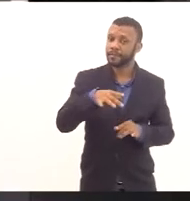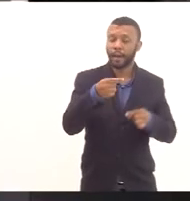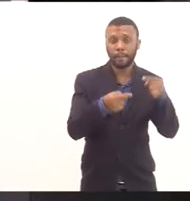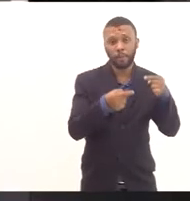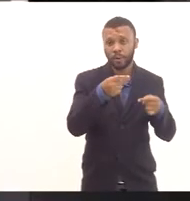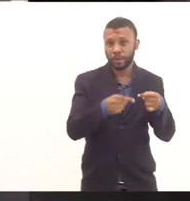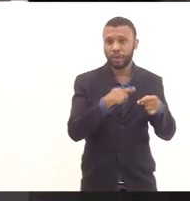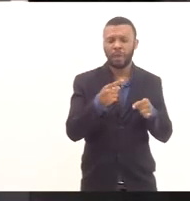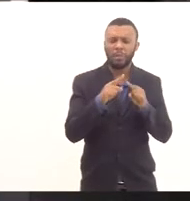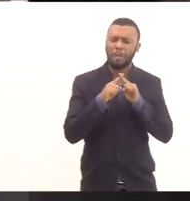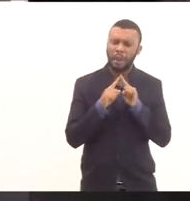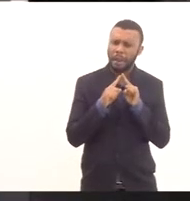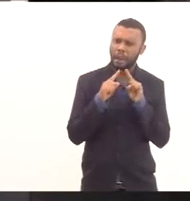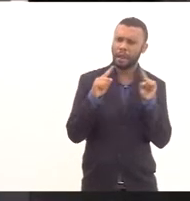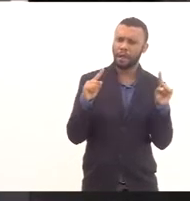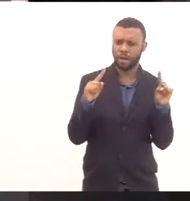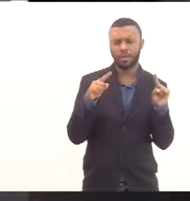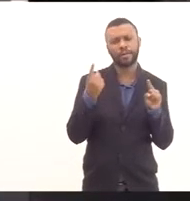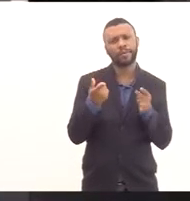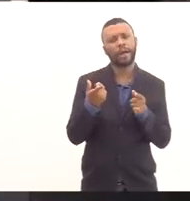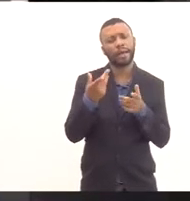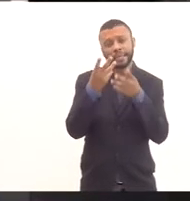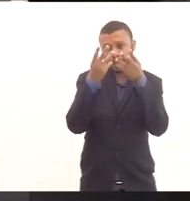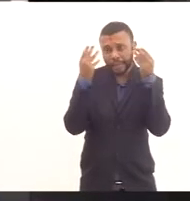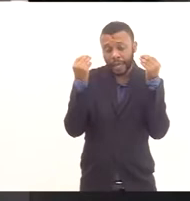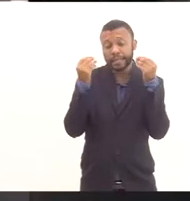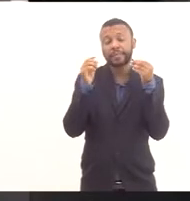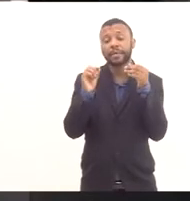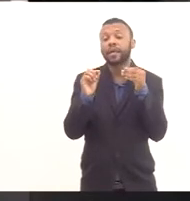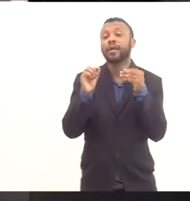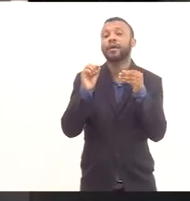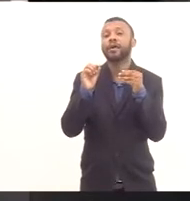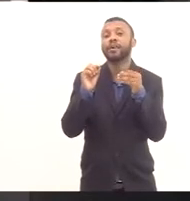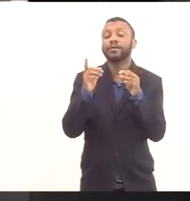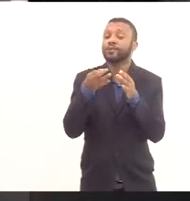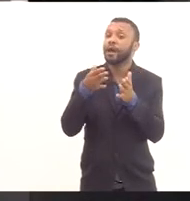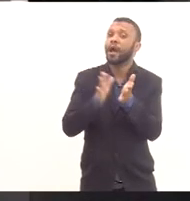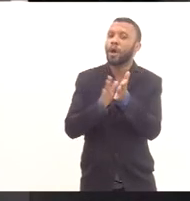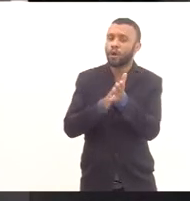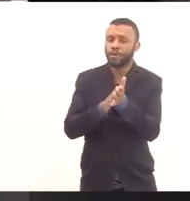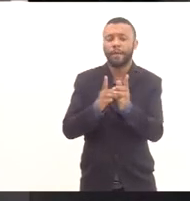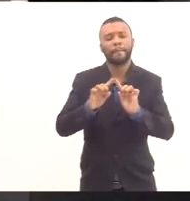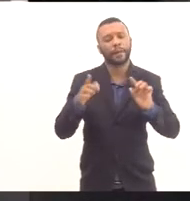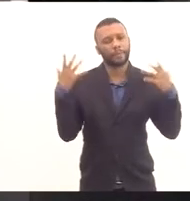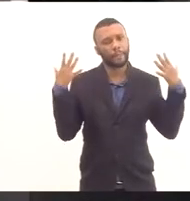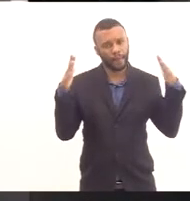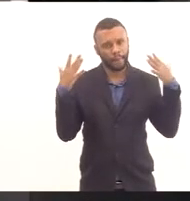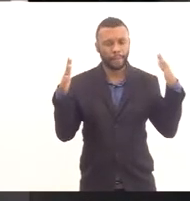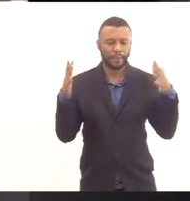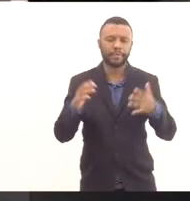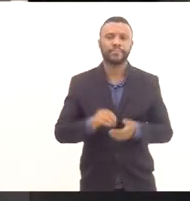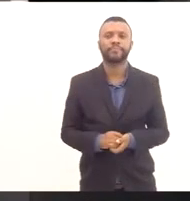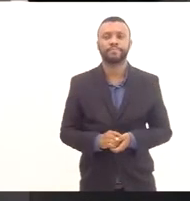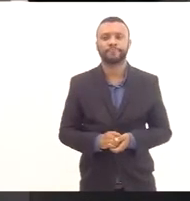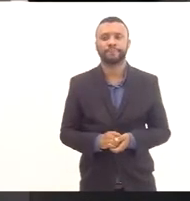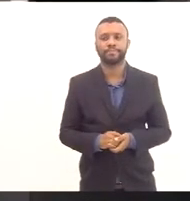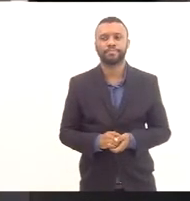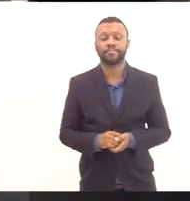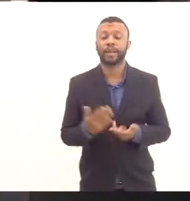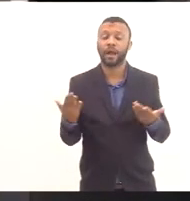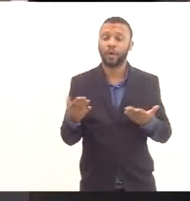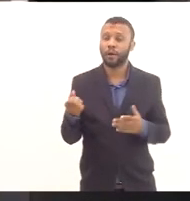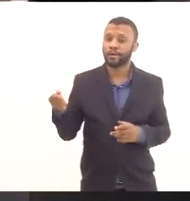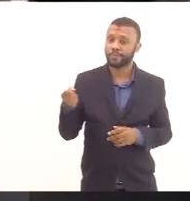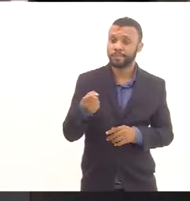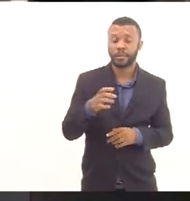esquece de reconhecer um bom trabalho então parabéns secretário não conhecia ainda tô conhecendo agora mas parabéns a Dra